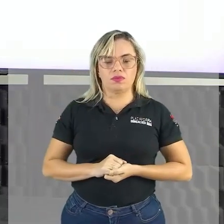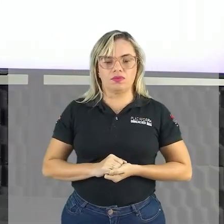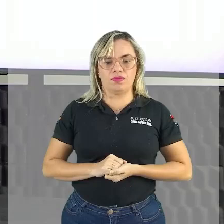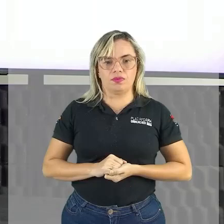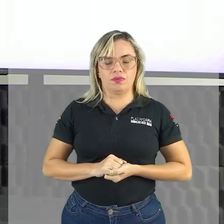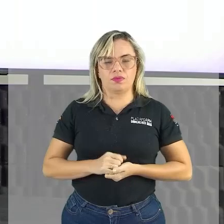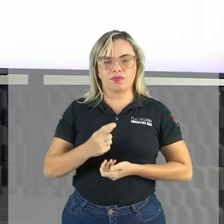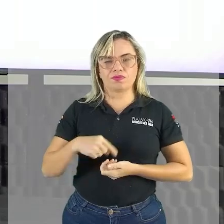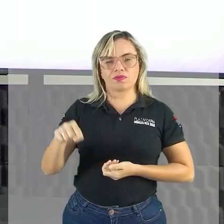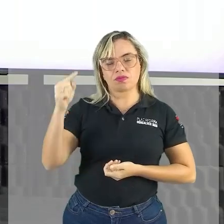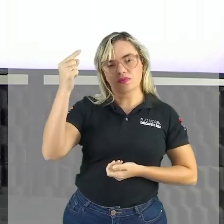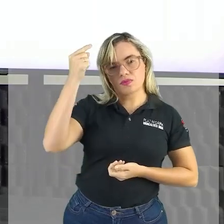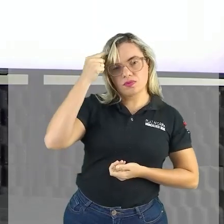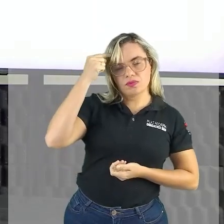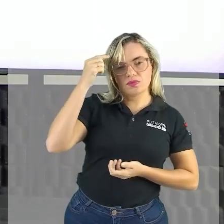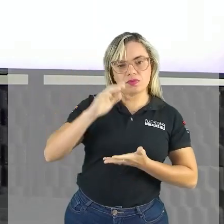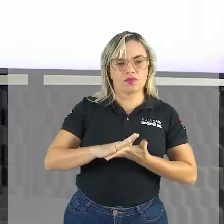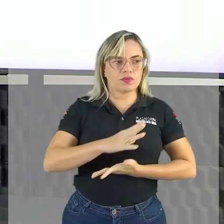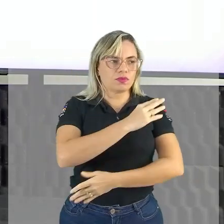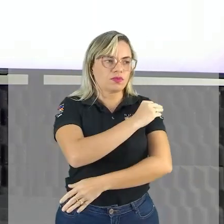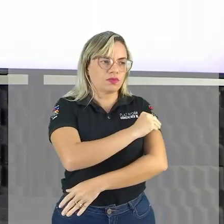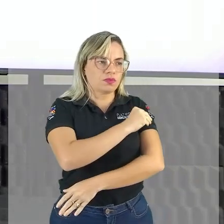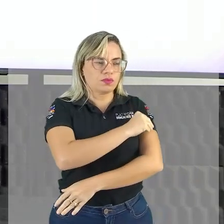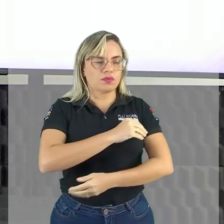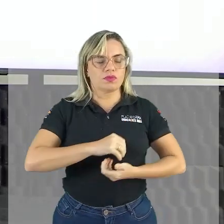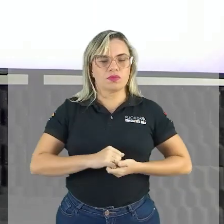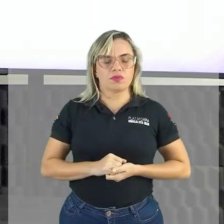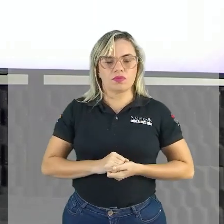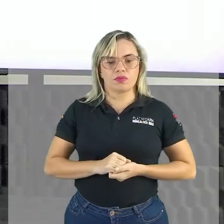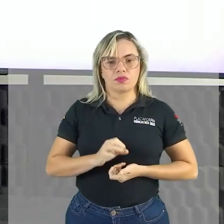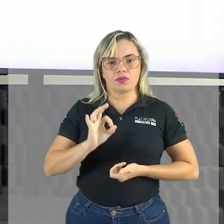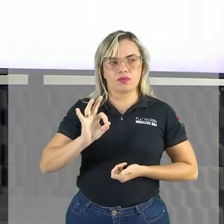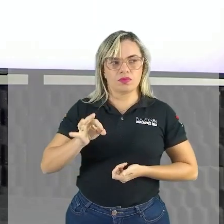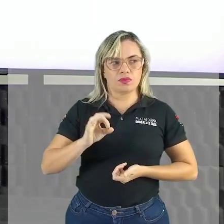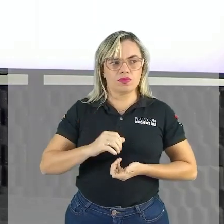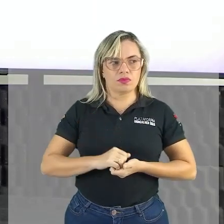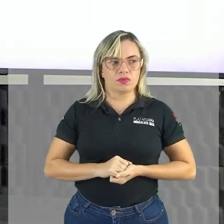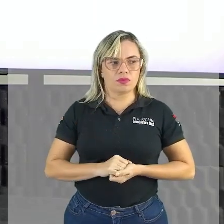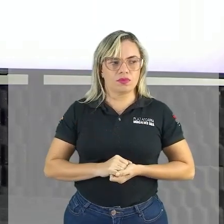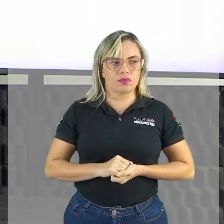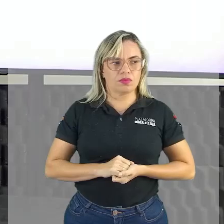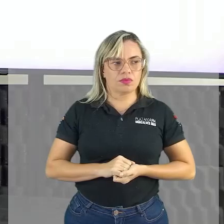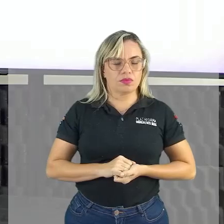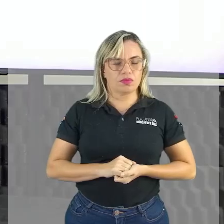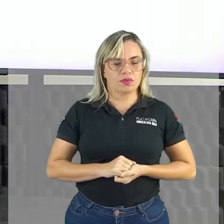Vamos imaginar que você pegue um álcool, certo? Aqui você tem um álcool.